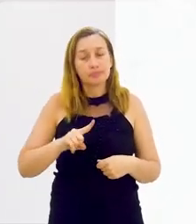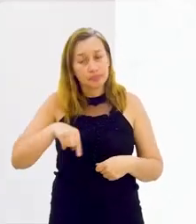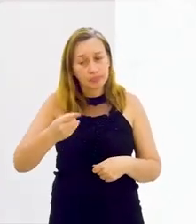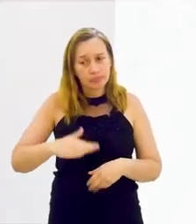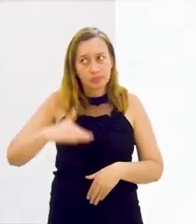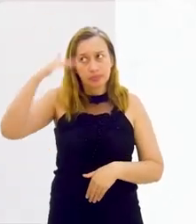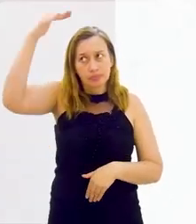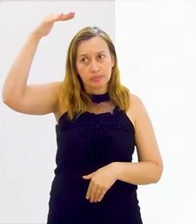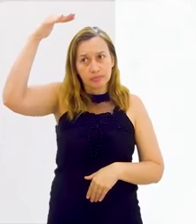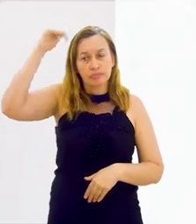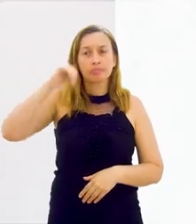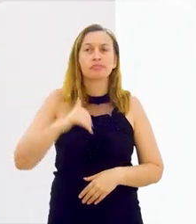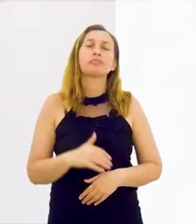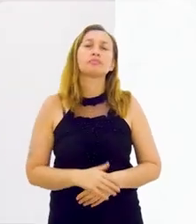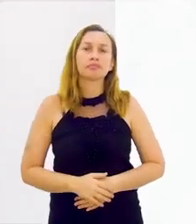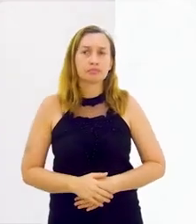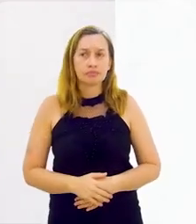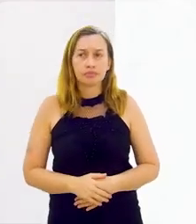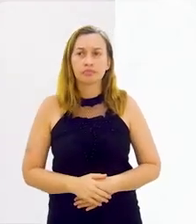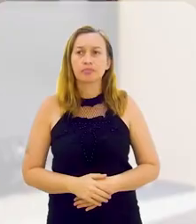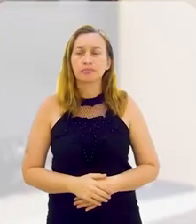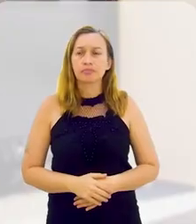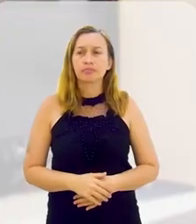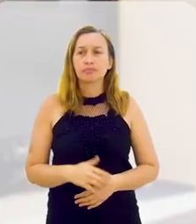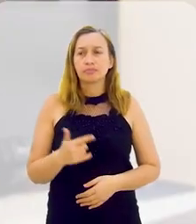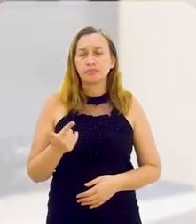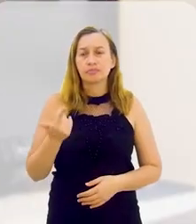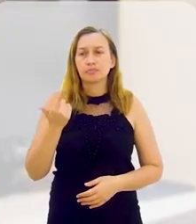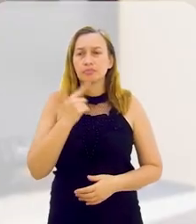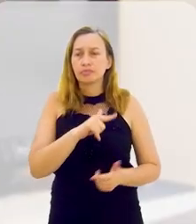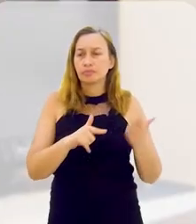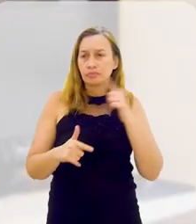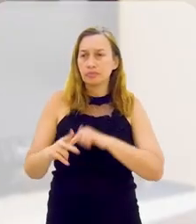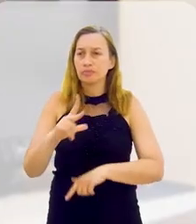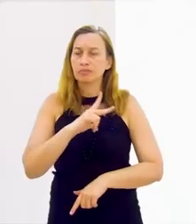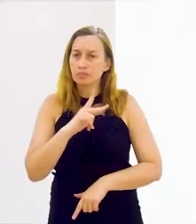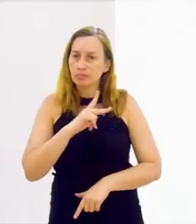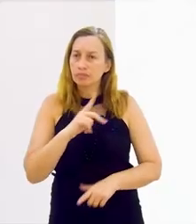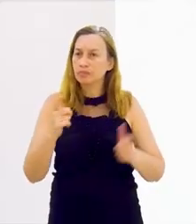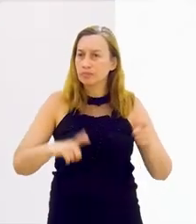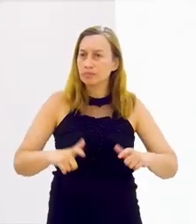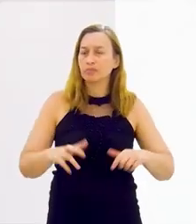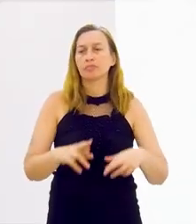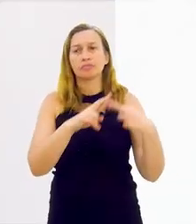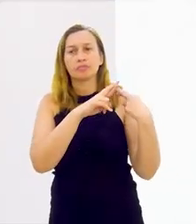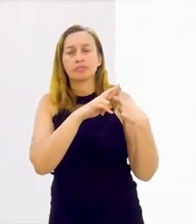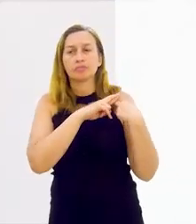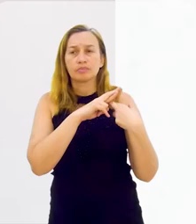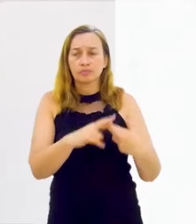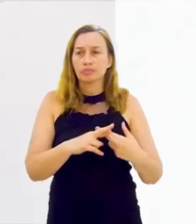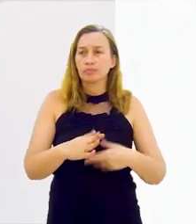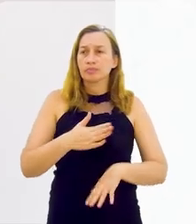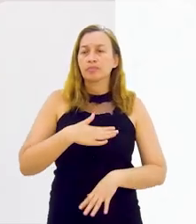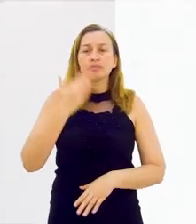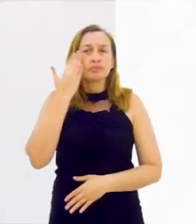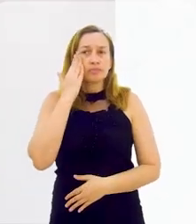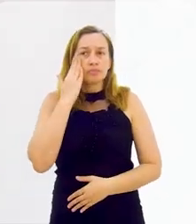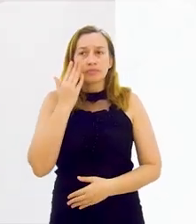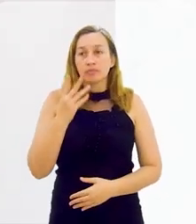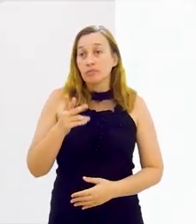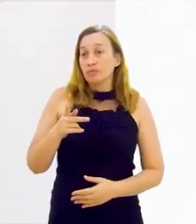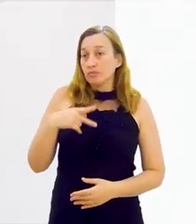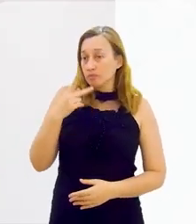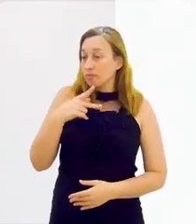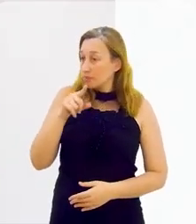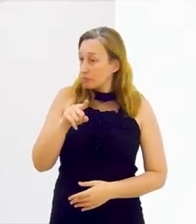depois de adulto, depois, né, e ganhando o meu próprio espaço, minha própria responsabilidade, entendendo,